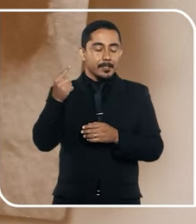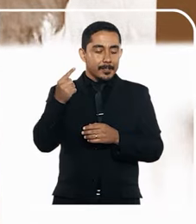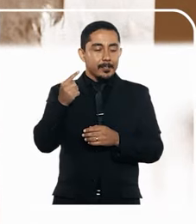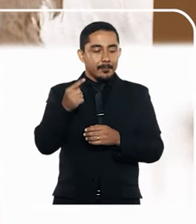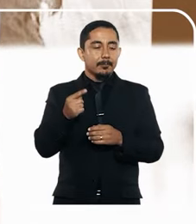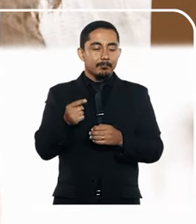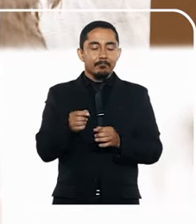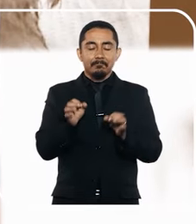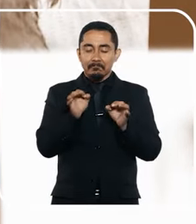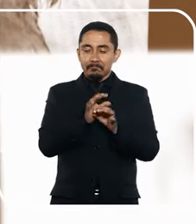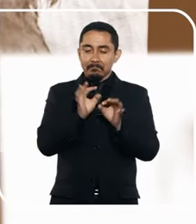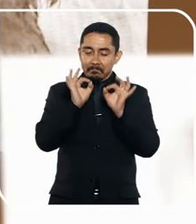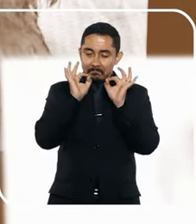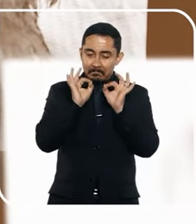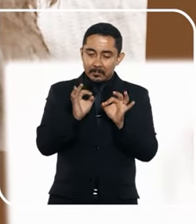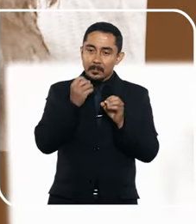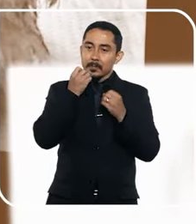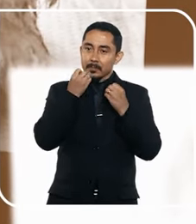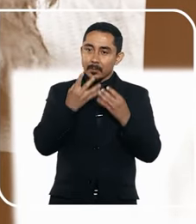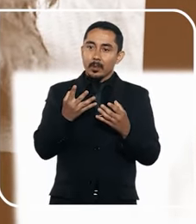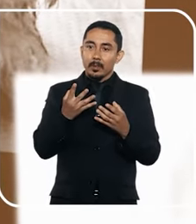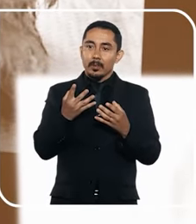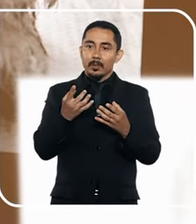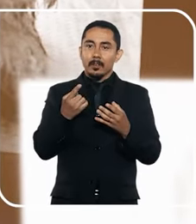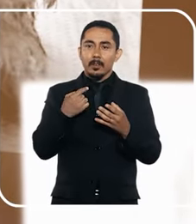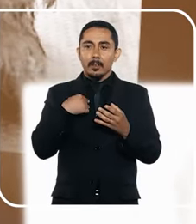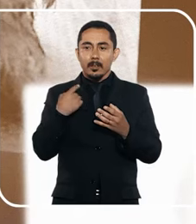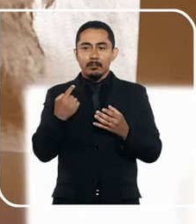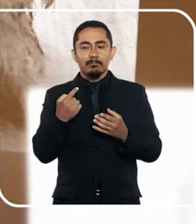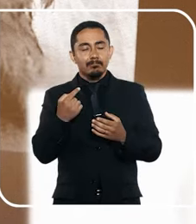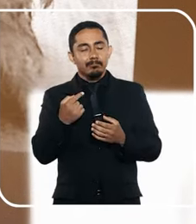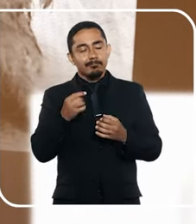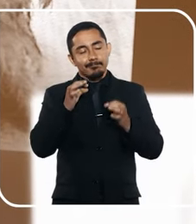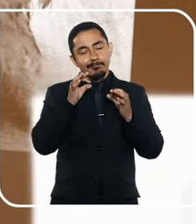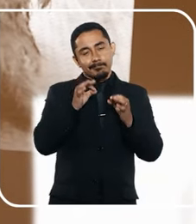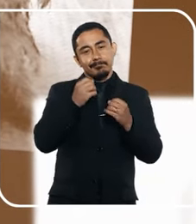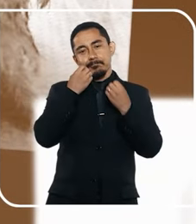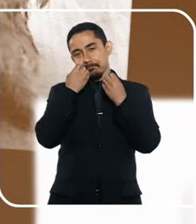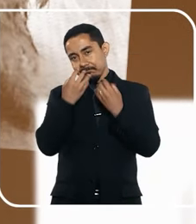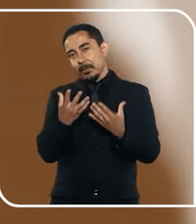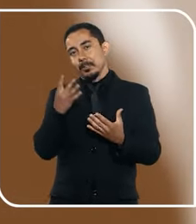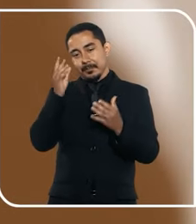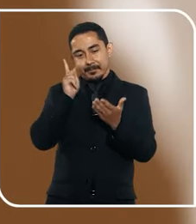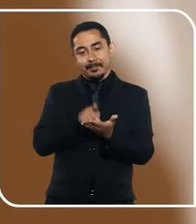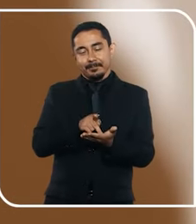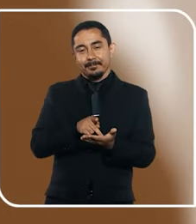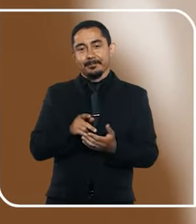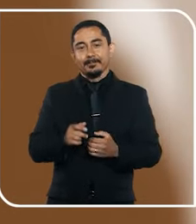resultado, sem sombra de dúvida, valeu a pena. Valeu a pena.